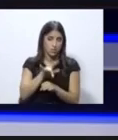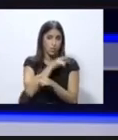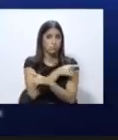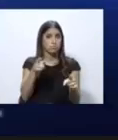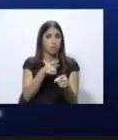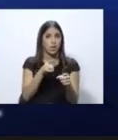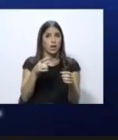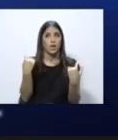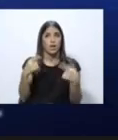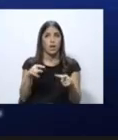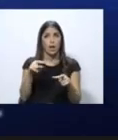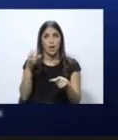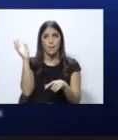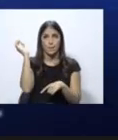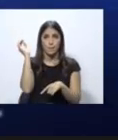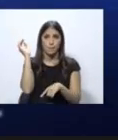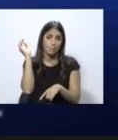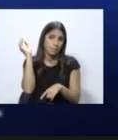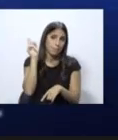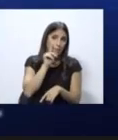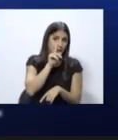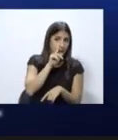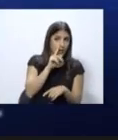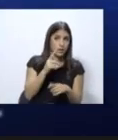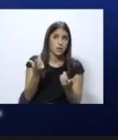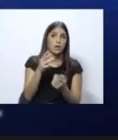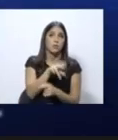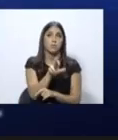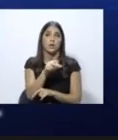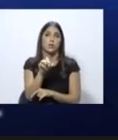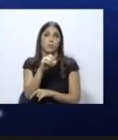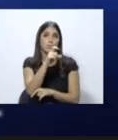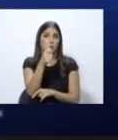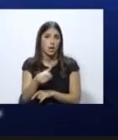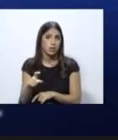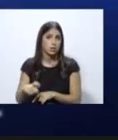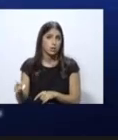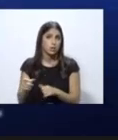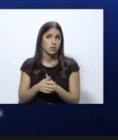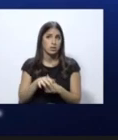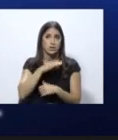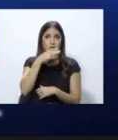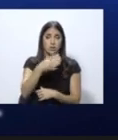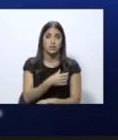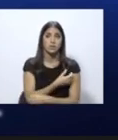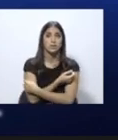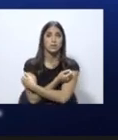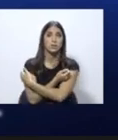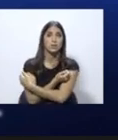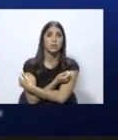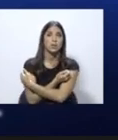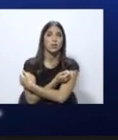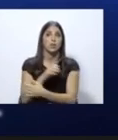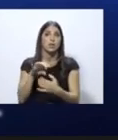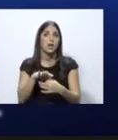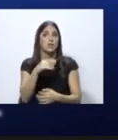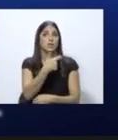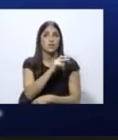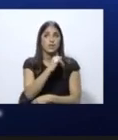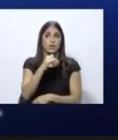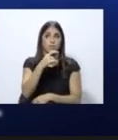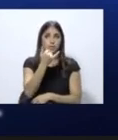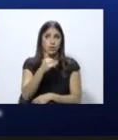ser desmentido por Marcos Braz do Flamengo. Sim, isto é notícia-se no Brasil. Segundo a TVI24, note-se aqui